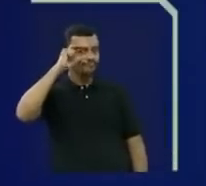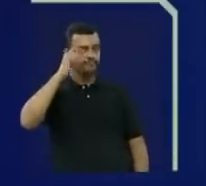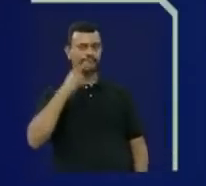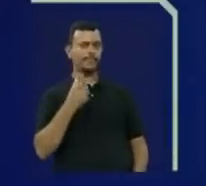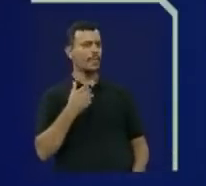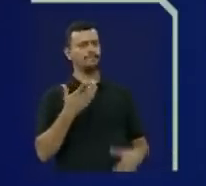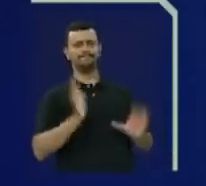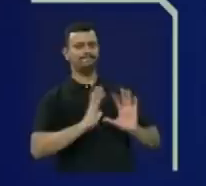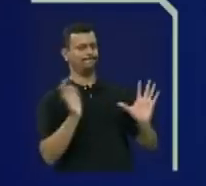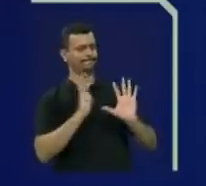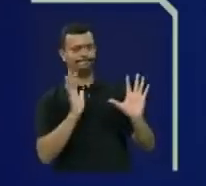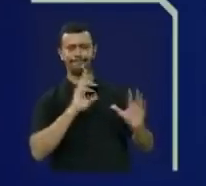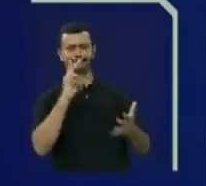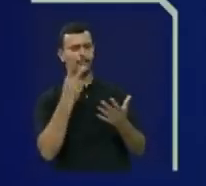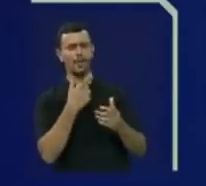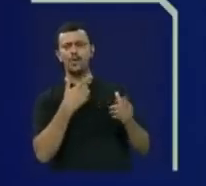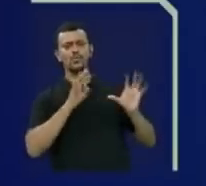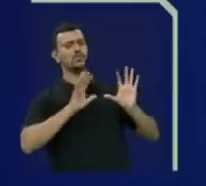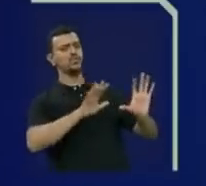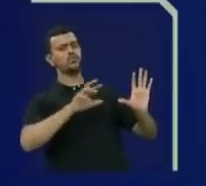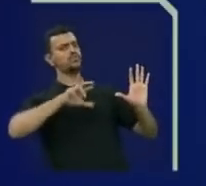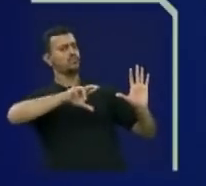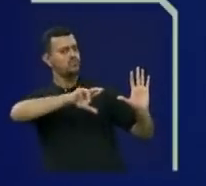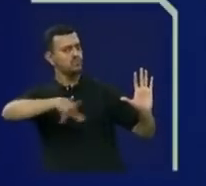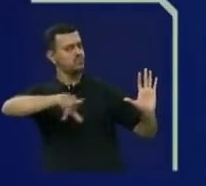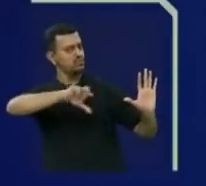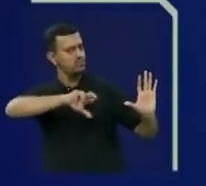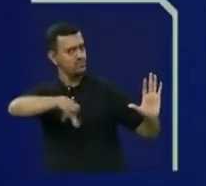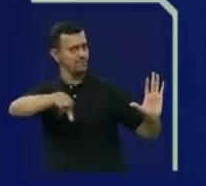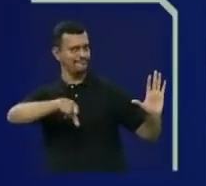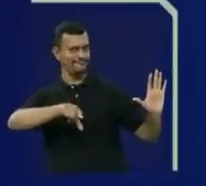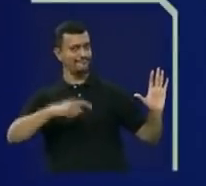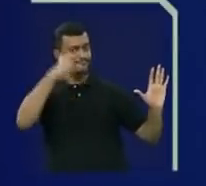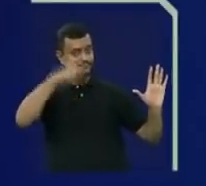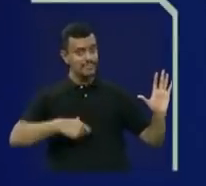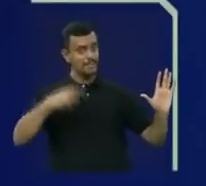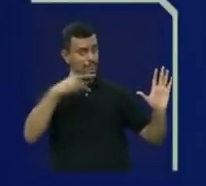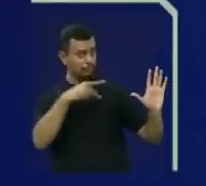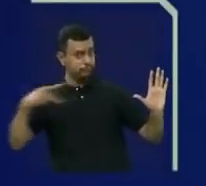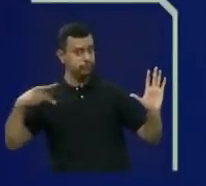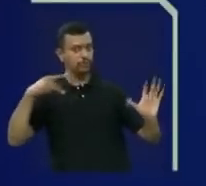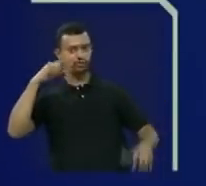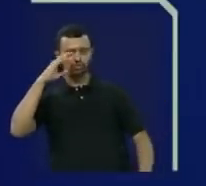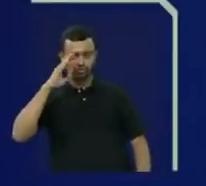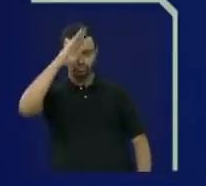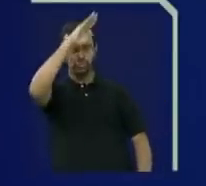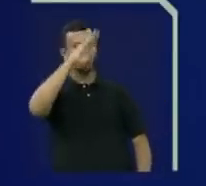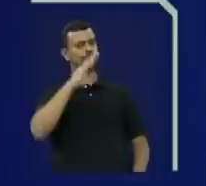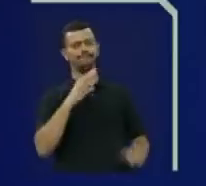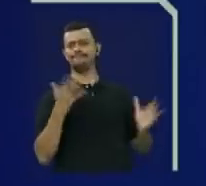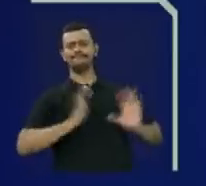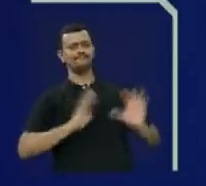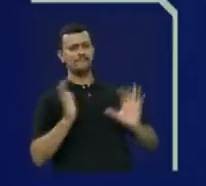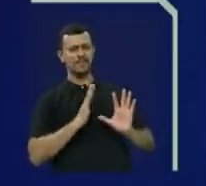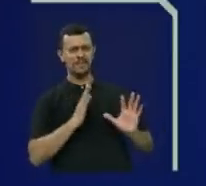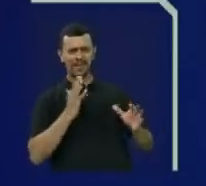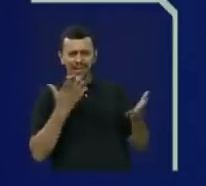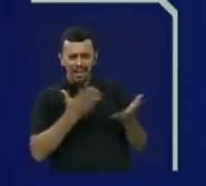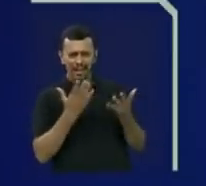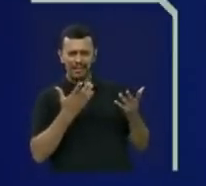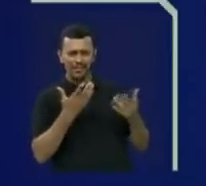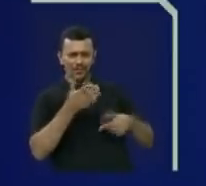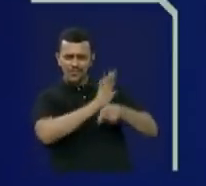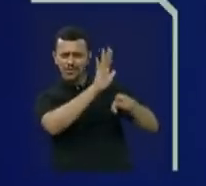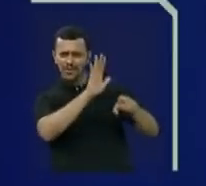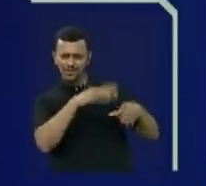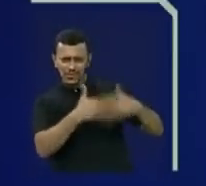grande erro levar as pessoas a crer que o nosso candidato, Jair Bolsonaro, tem tendências a diminuir a participação da